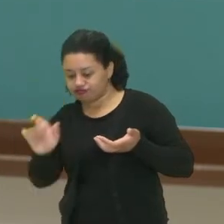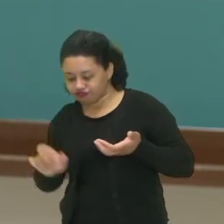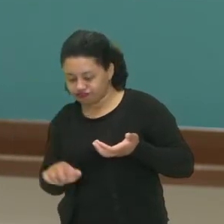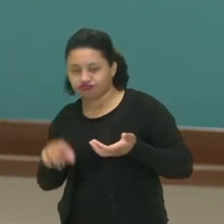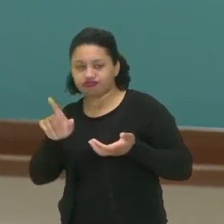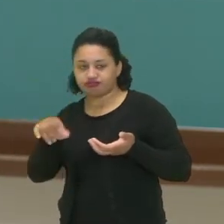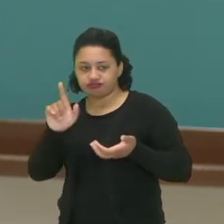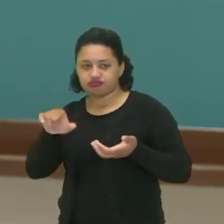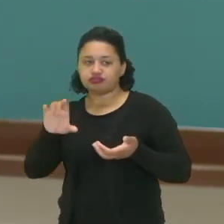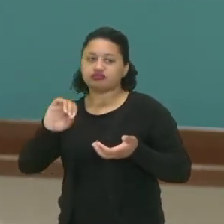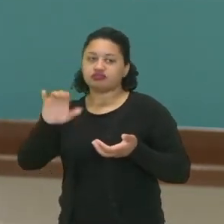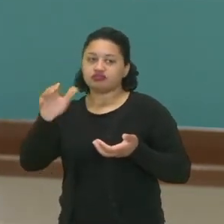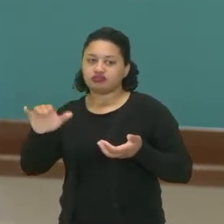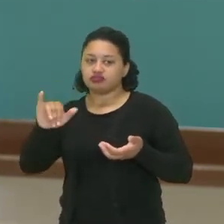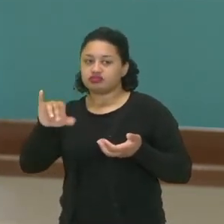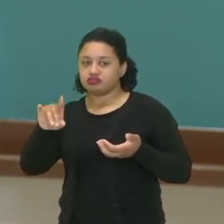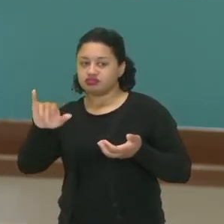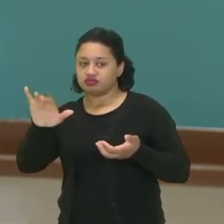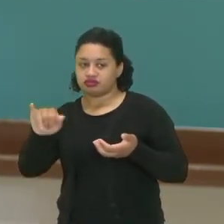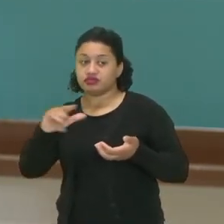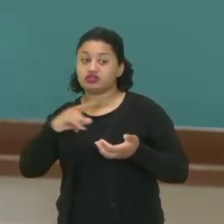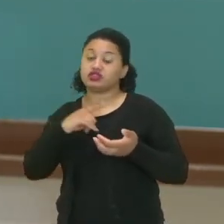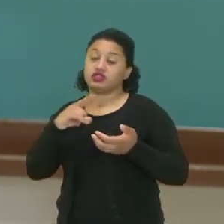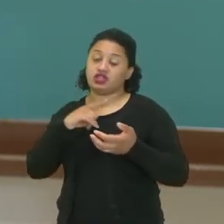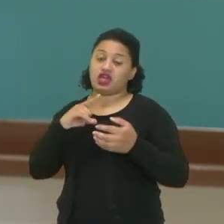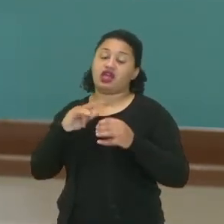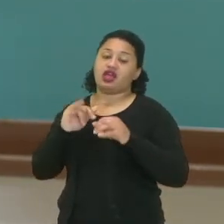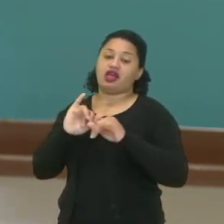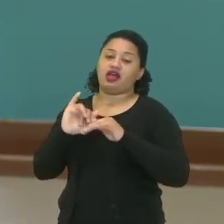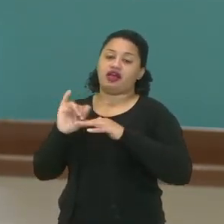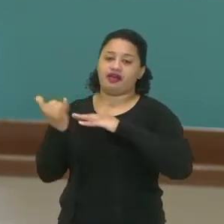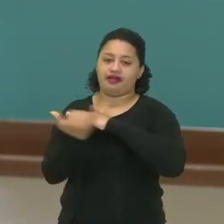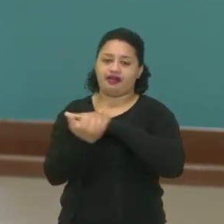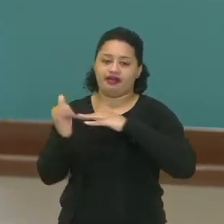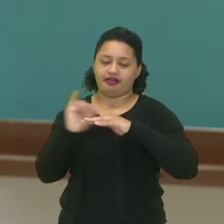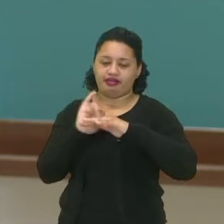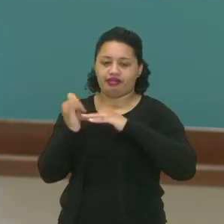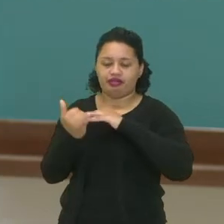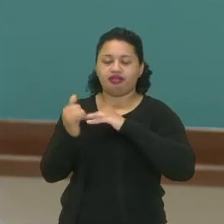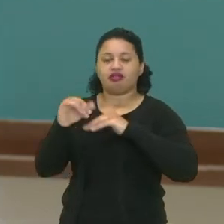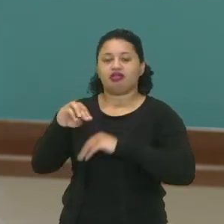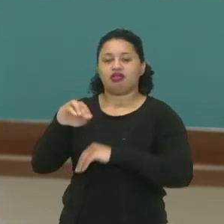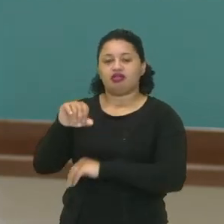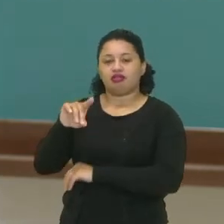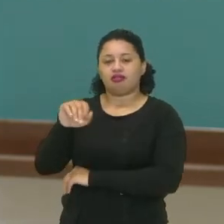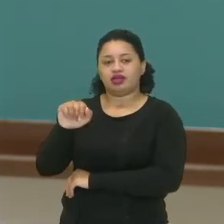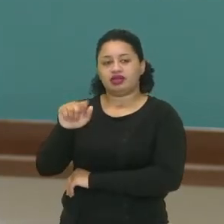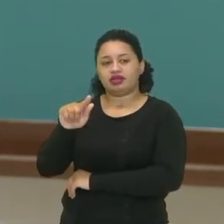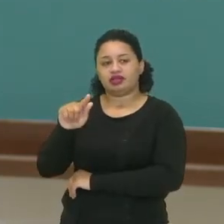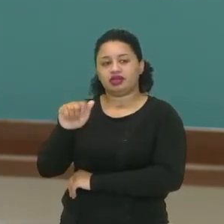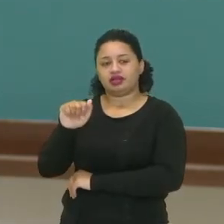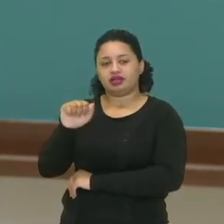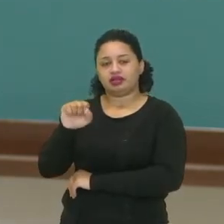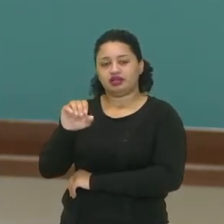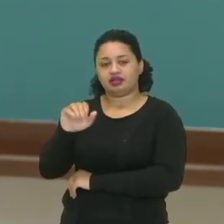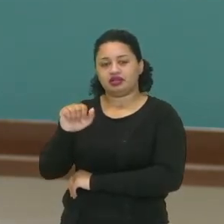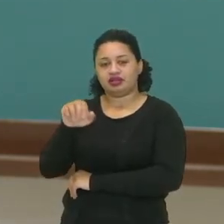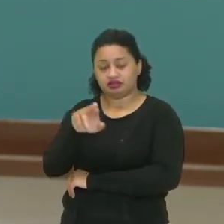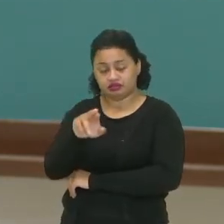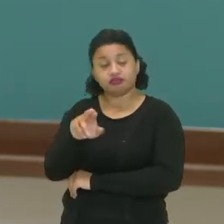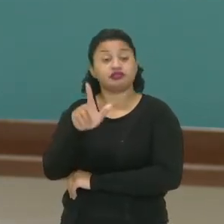banha aqui a ilha de Madagascar, que pertence ao continente africano. Também banha aí desde a África do Sul também, mas do lado